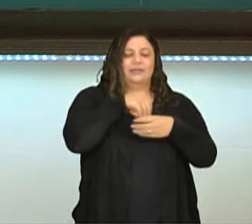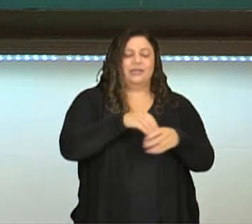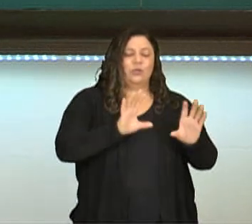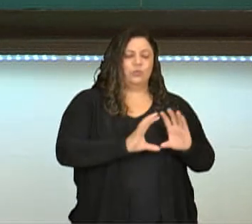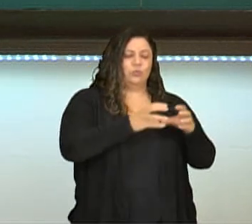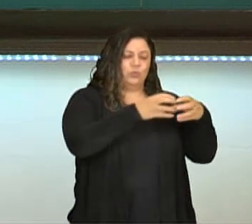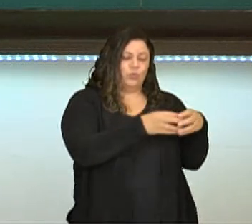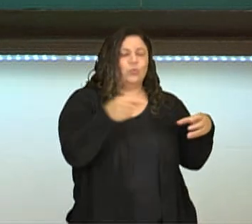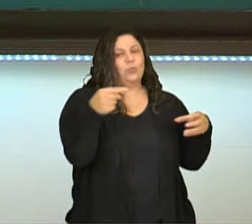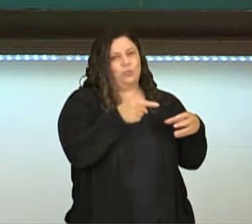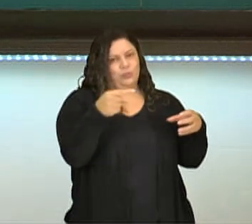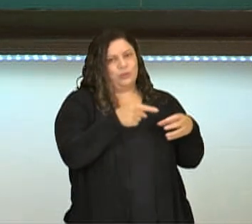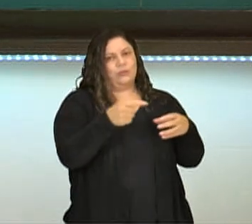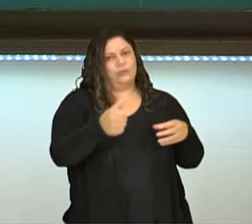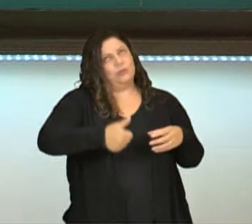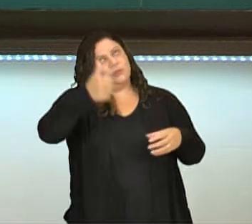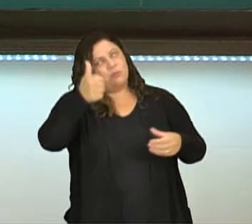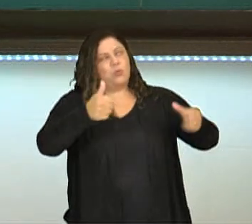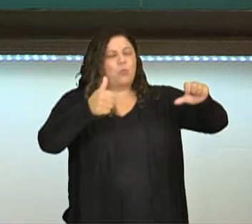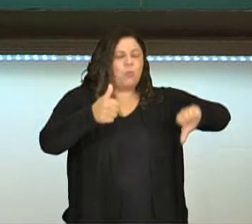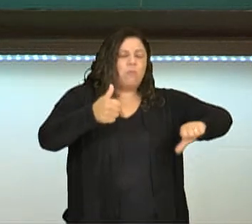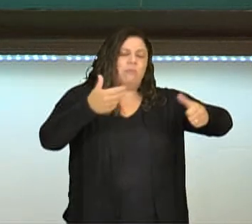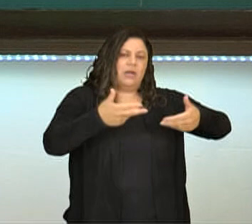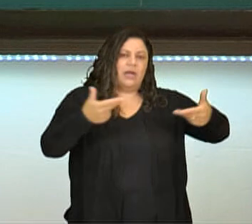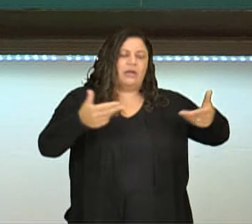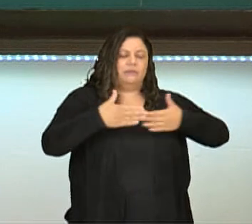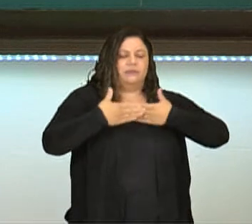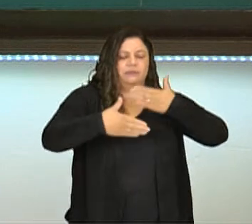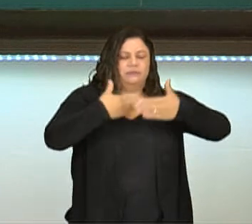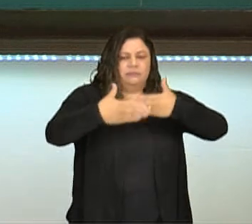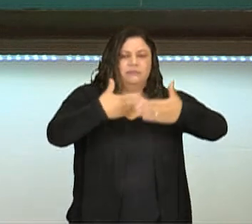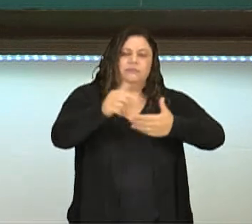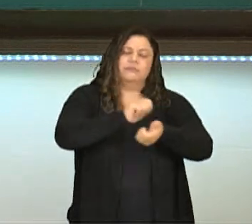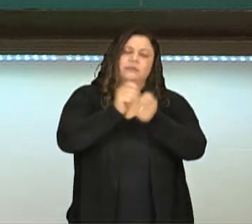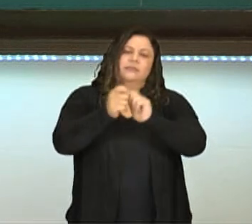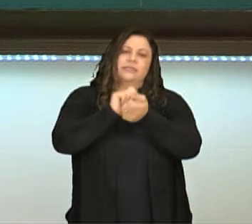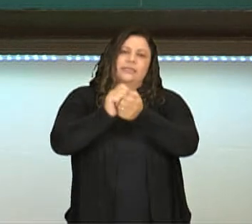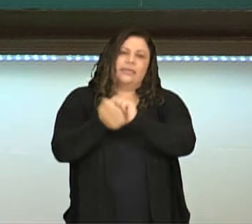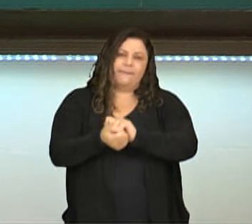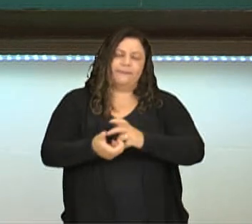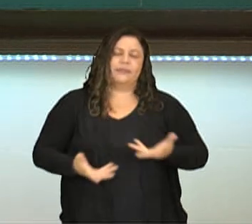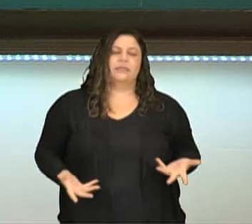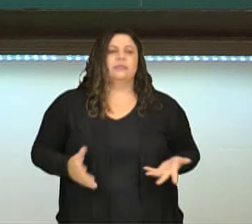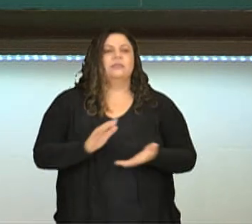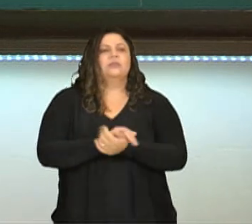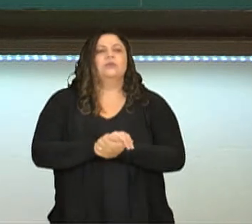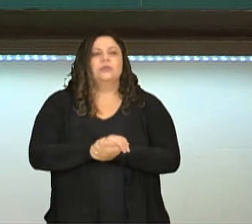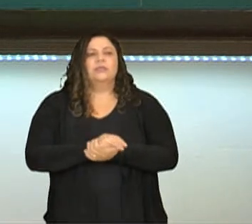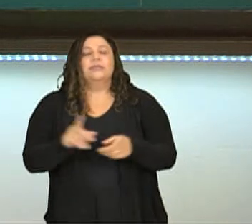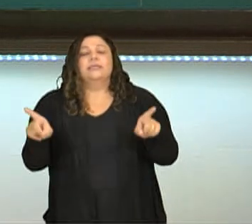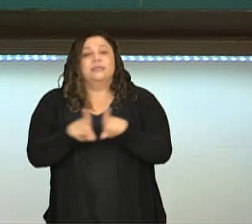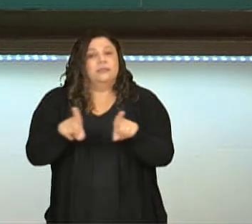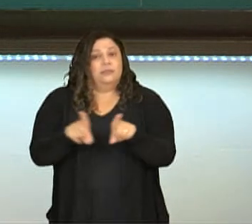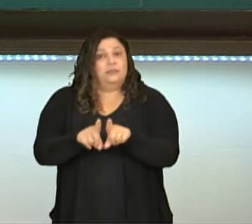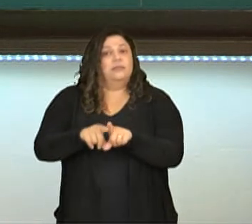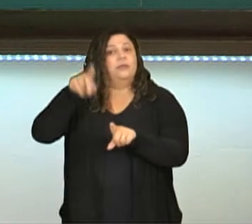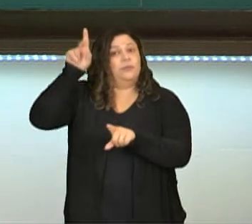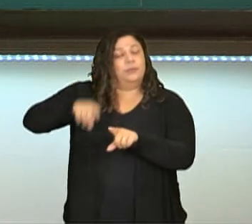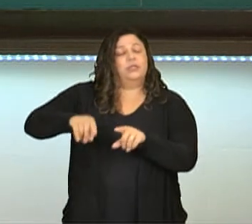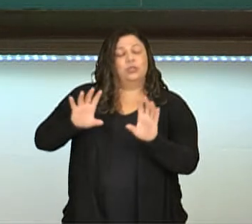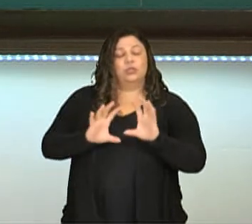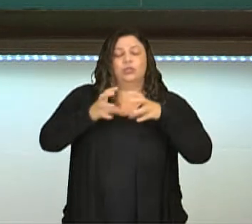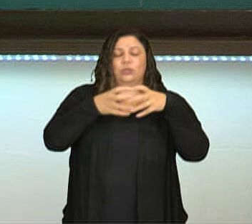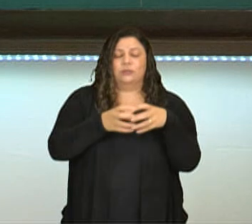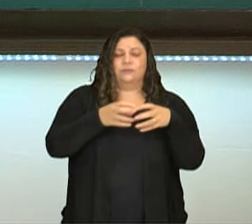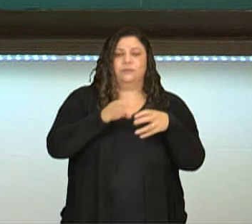que aquilo pode ser boa ou má para ela, mas ao longo do tempo ela vai se adaptando àquilo. A gente também chama comunidade